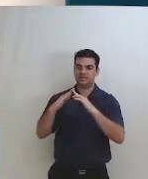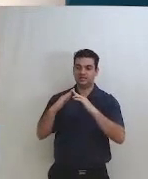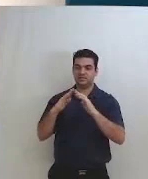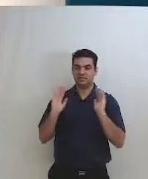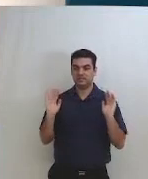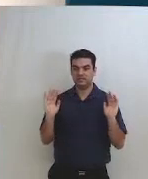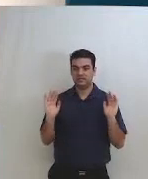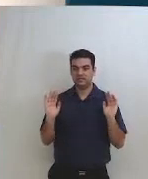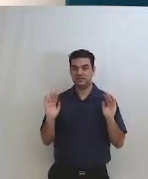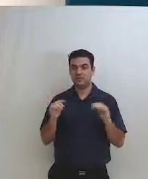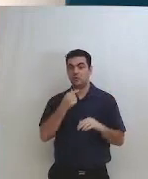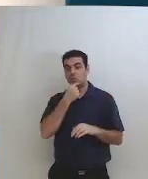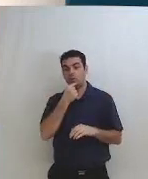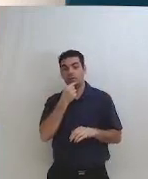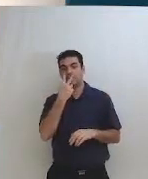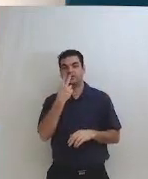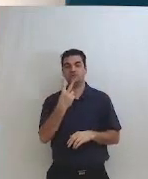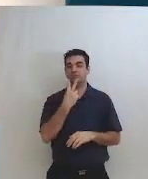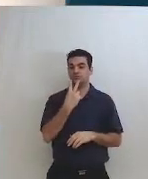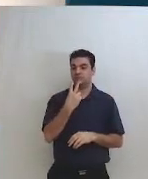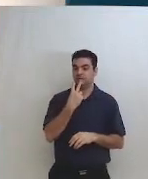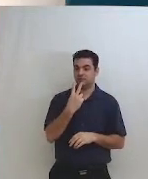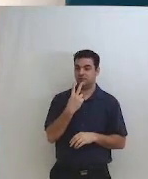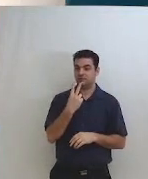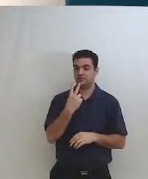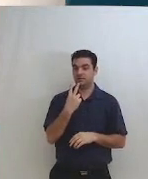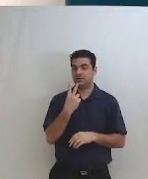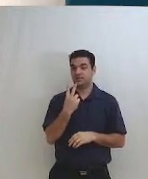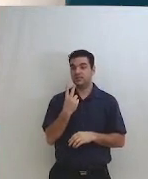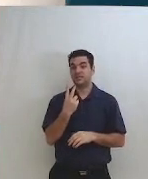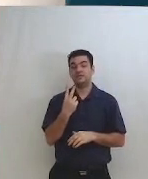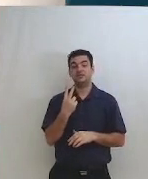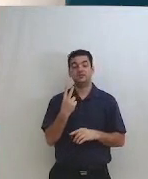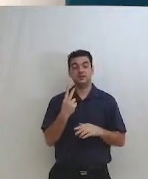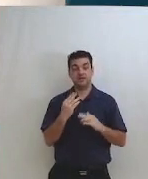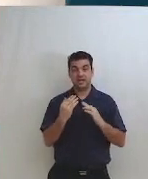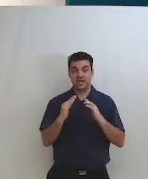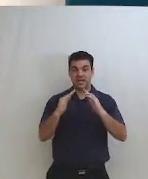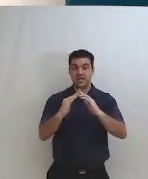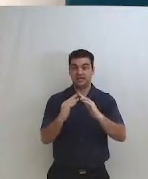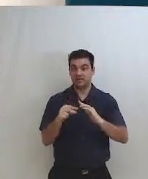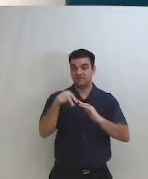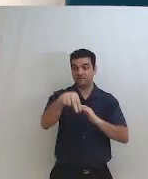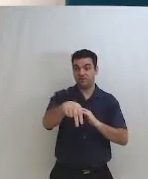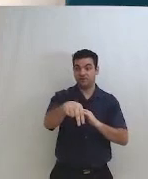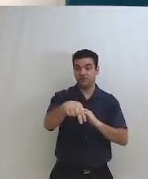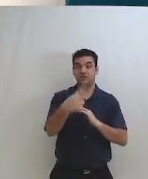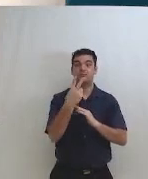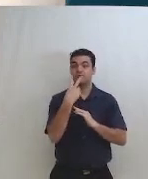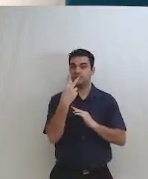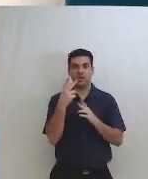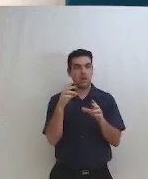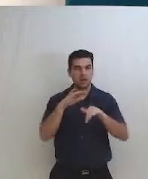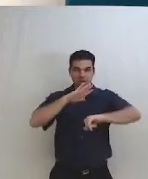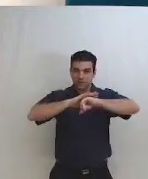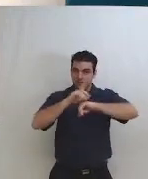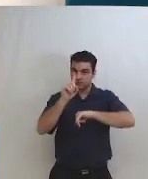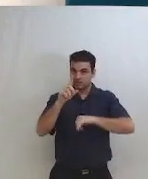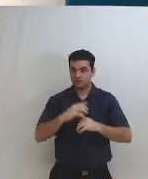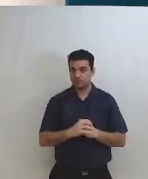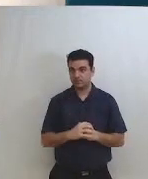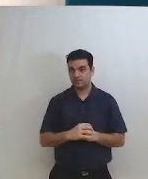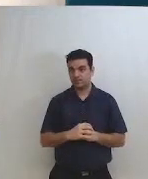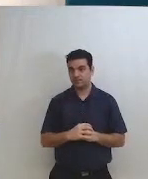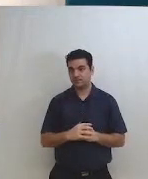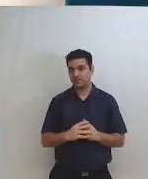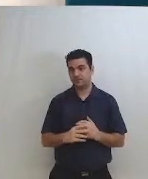estava fumando um cigarro de maconha na parte externa, e fumar maconha não é crime, né? Então, aí temos esse outro, essa